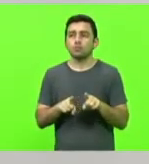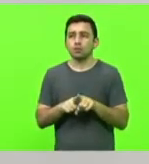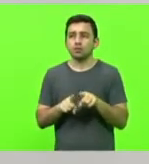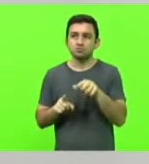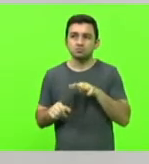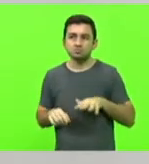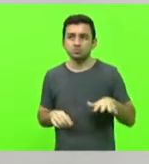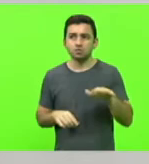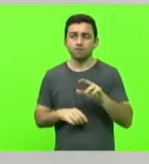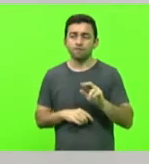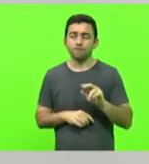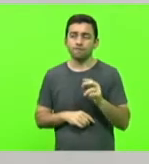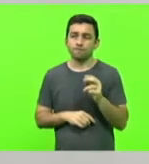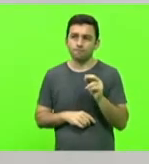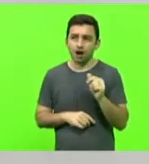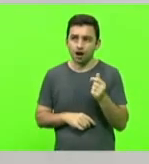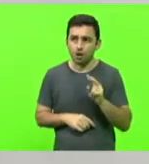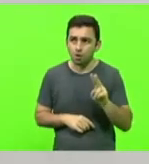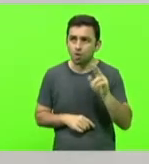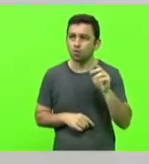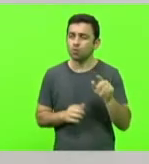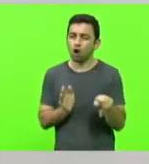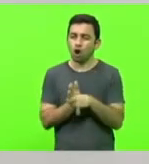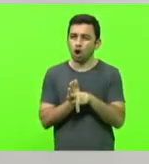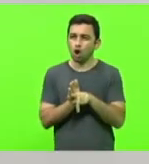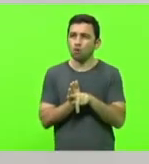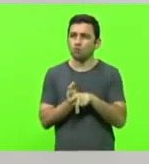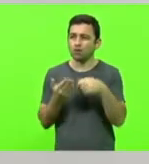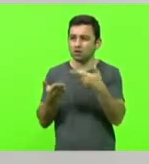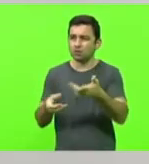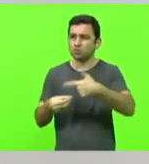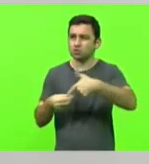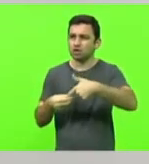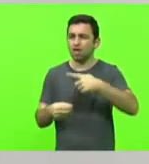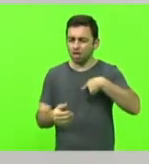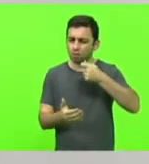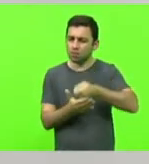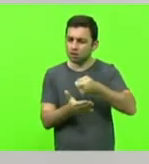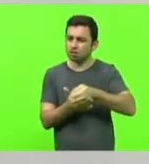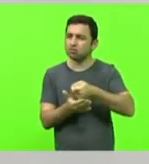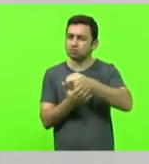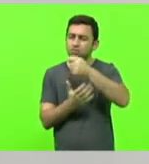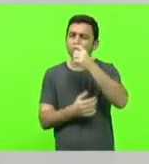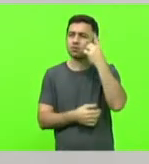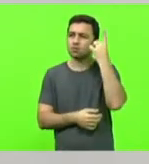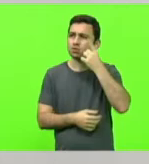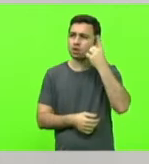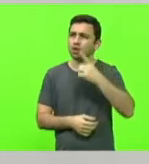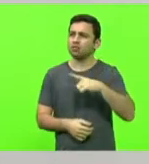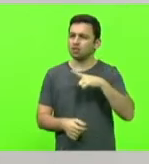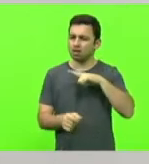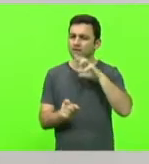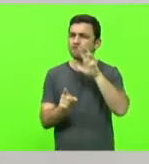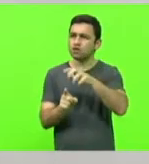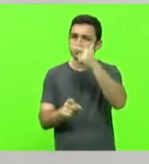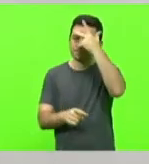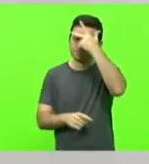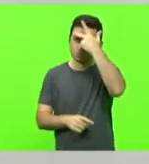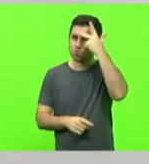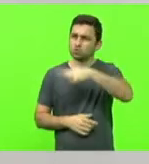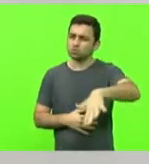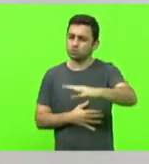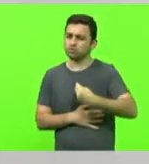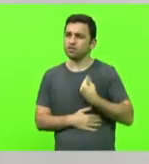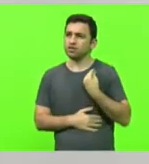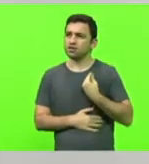do valor do ICMS em cima do combustível, é uma obrigação nossa, sim, deputados. Isso está influenciando a vida das pessoas. Todo